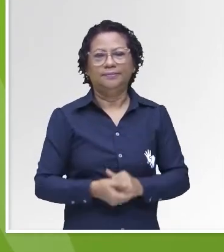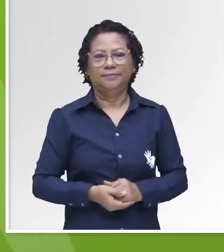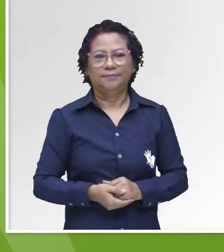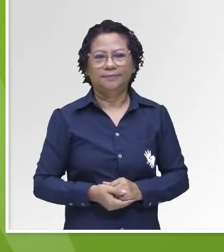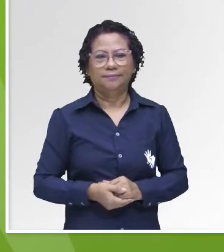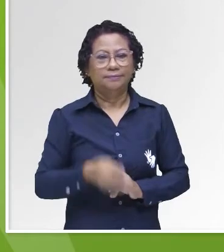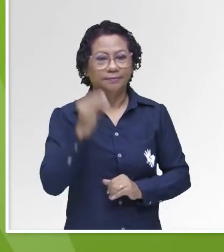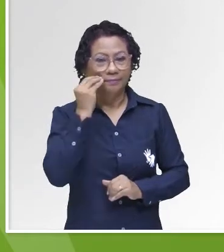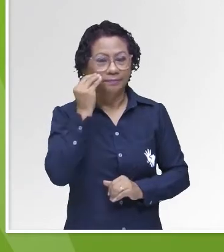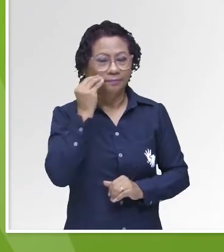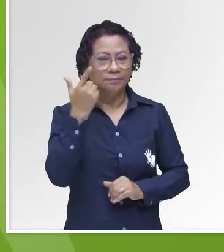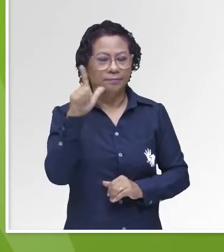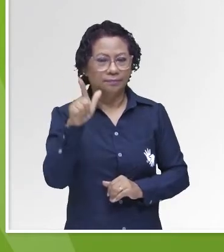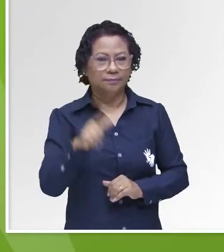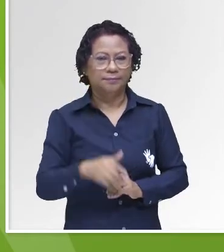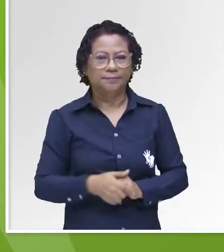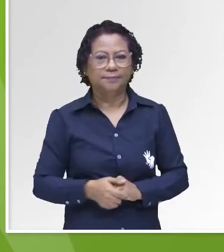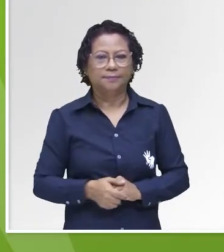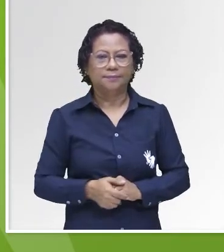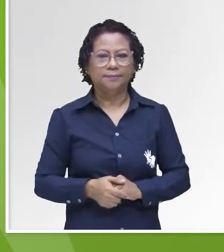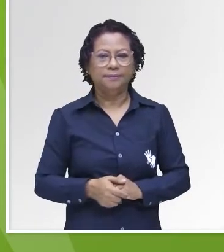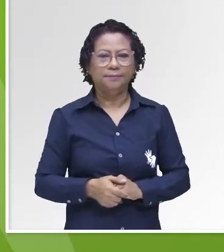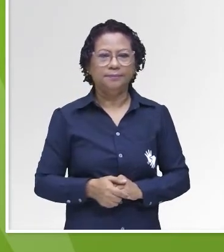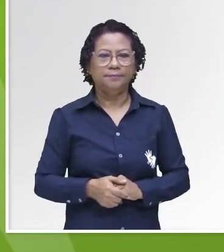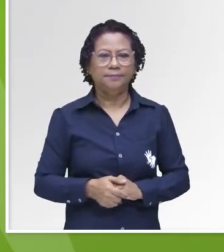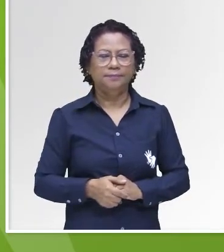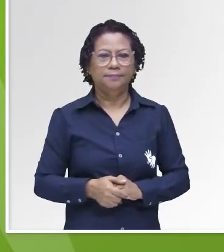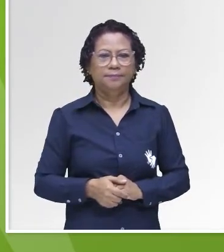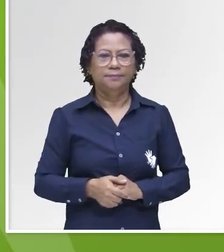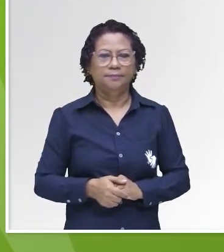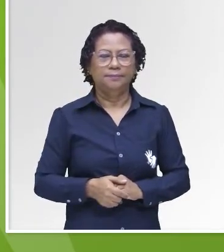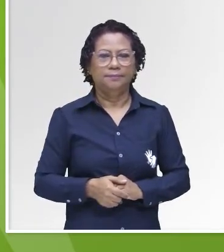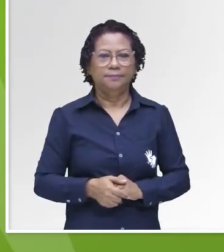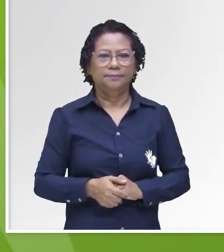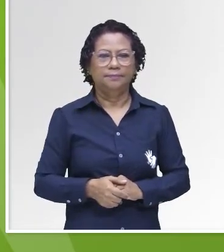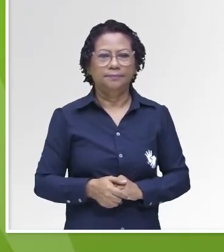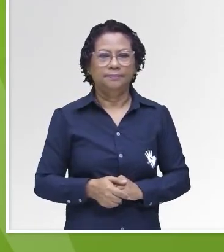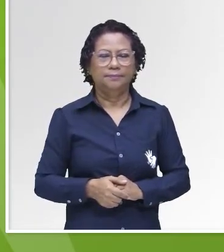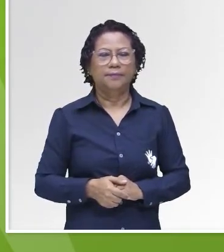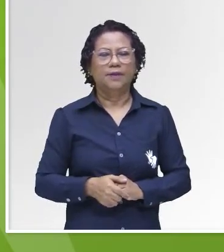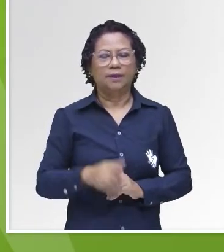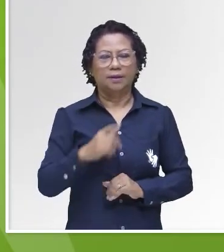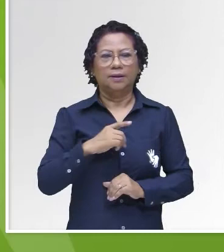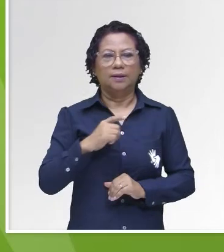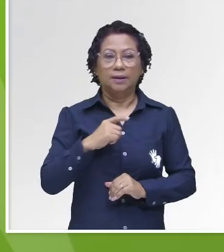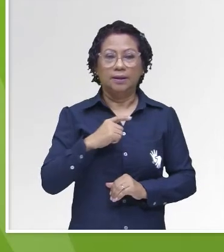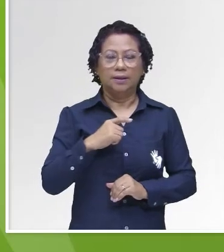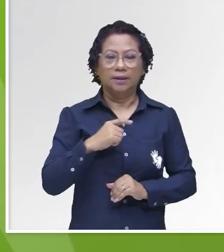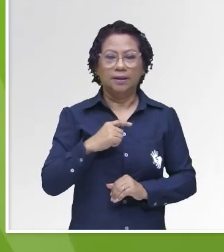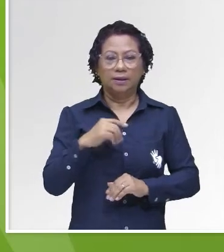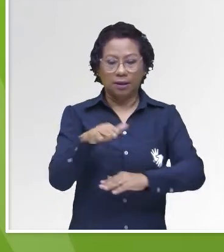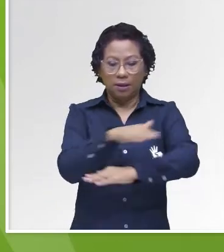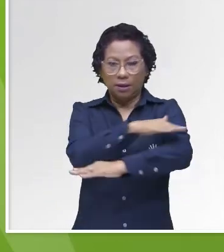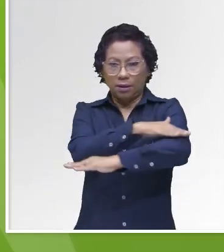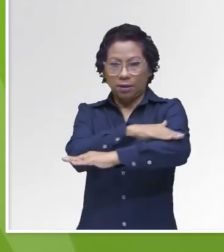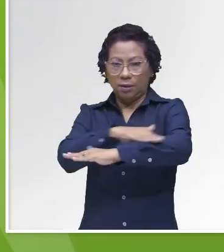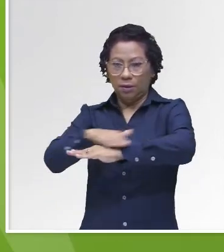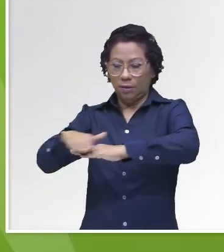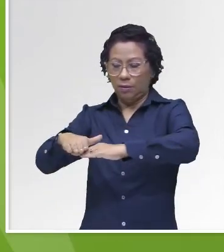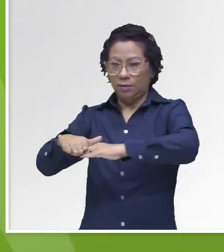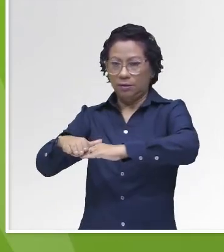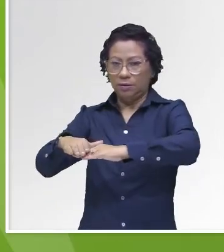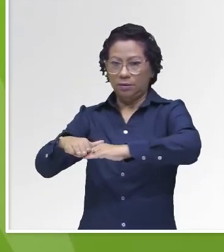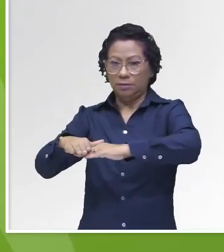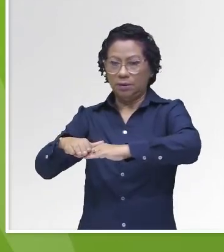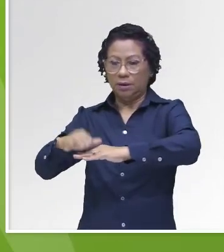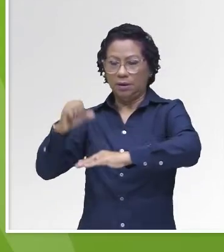próxima cartela. Na próxima cartela, nós temos o seguinte. Nós temos o lançamento horizontal. É o nosso primeiro